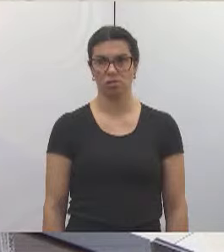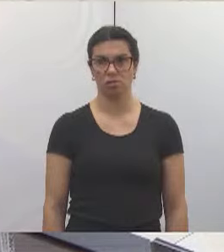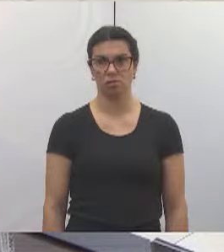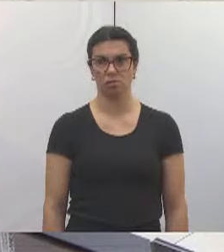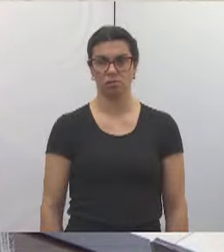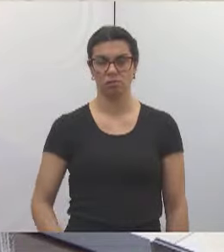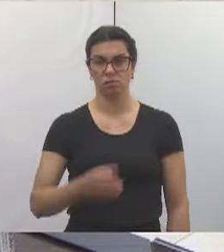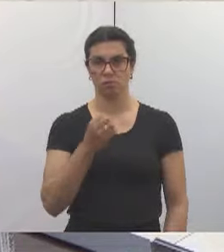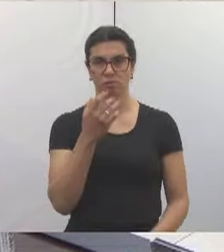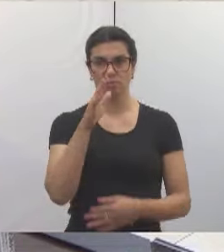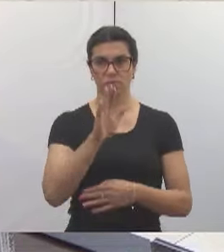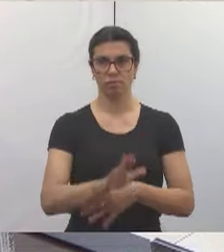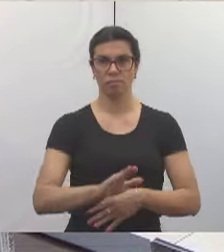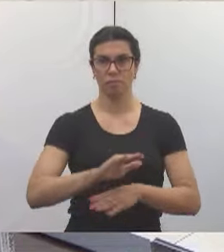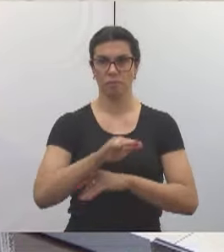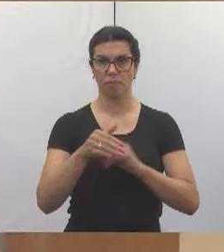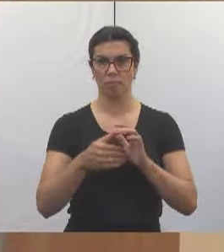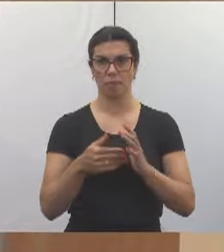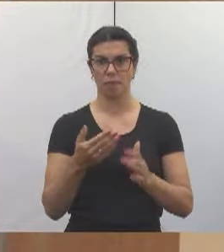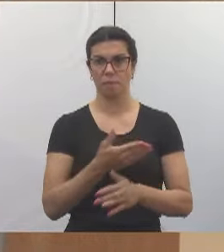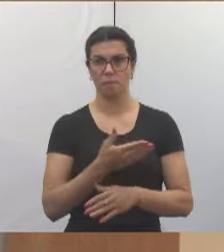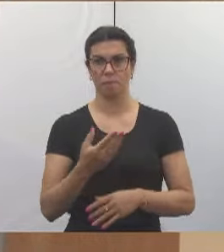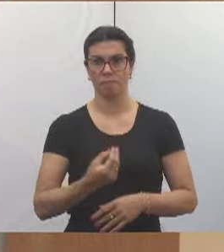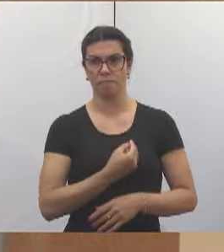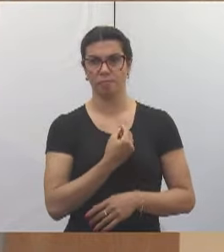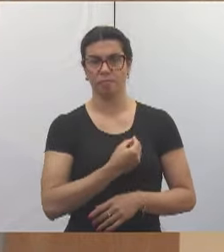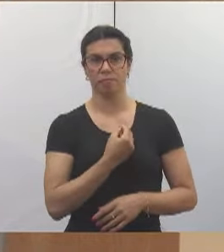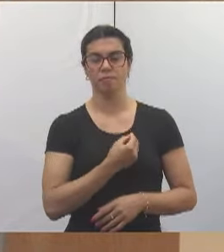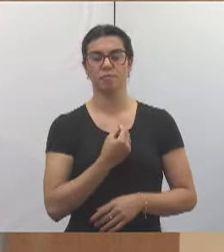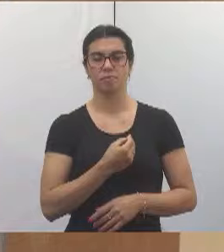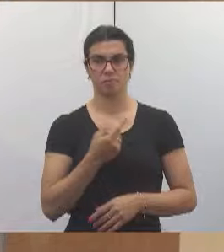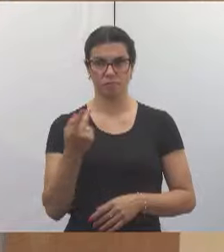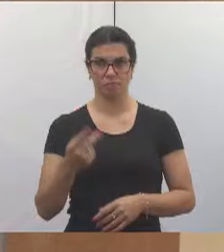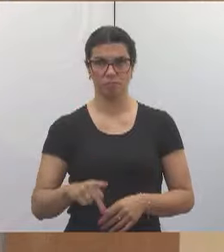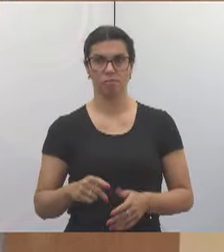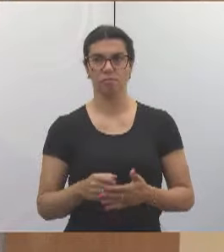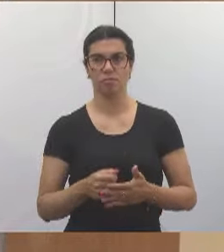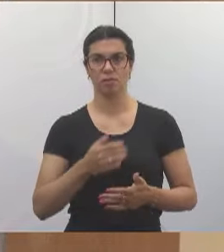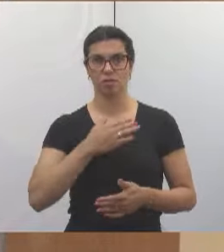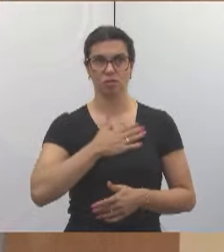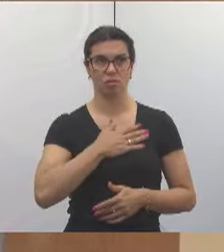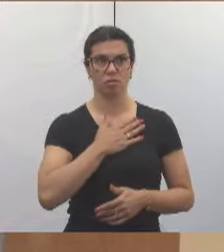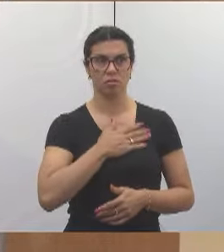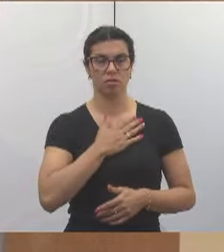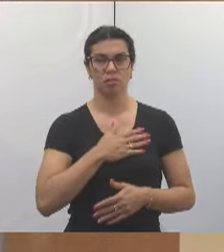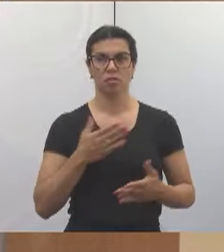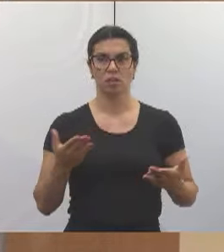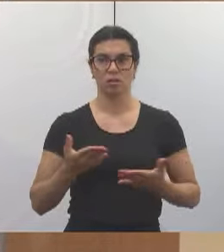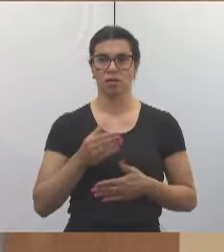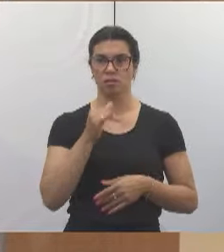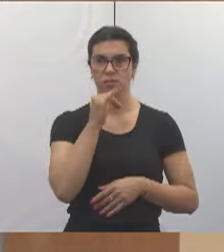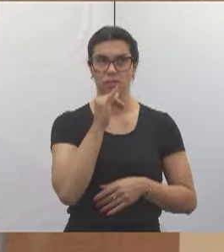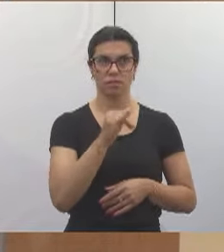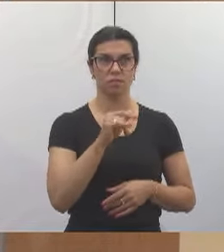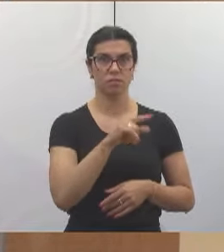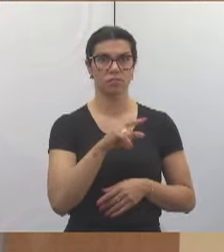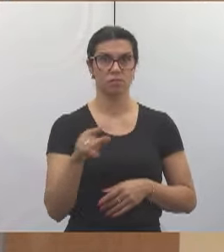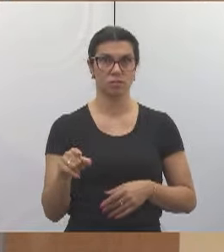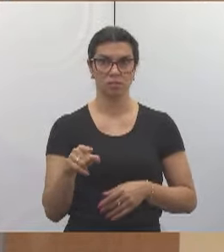Boa tarde a todos, munícipes da cidade de Jacareí. Já gostaria de dizer a vocês,